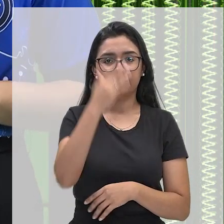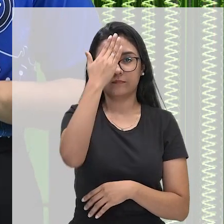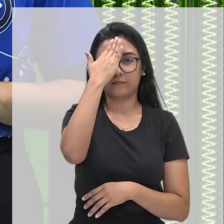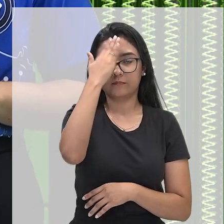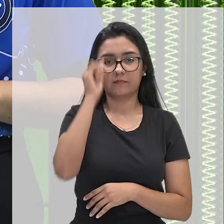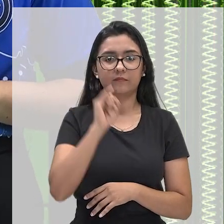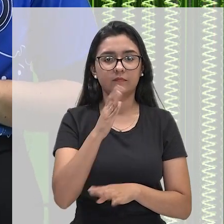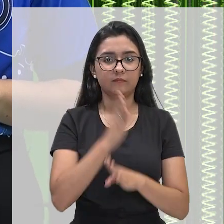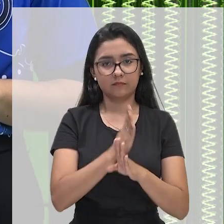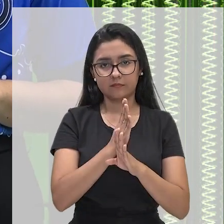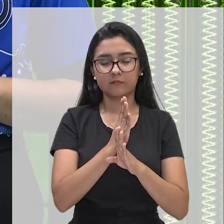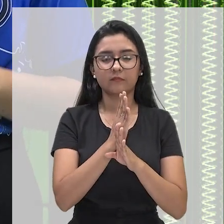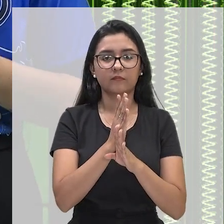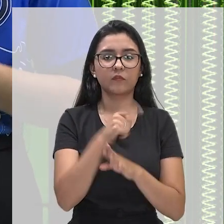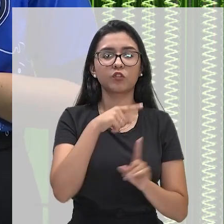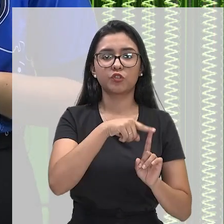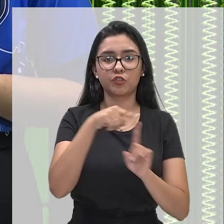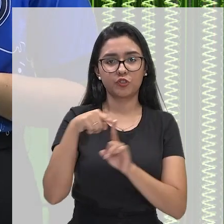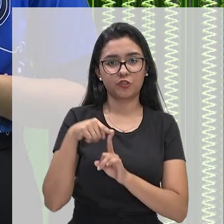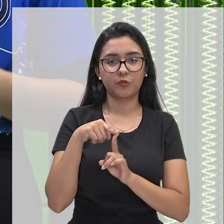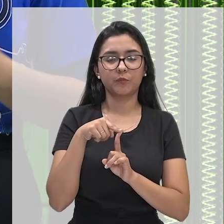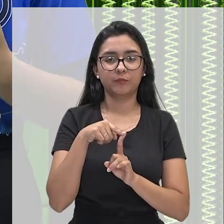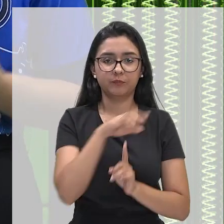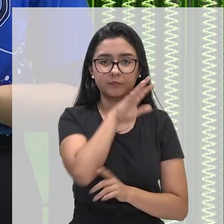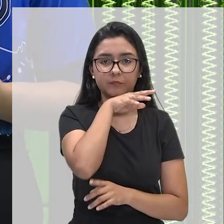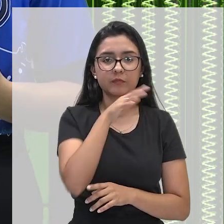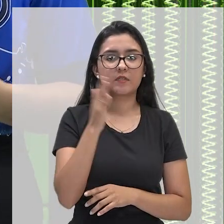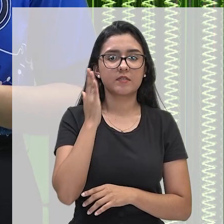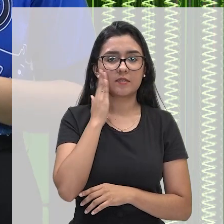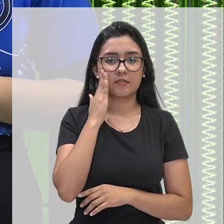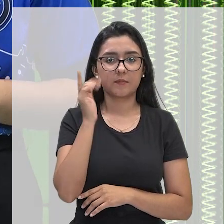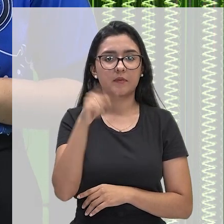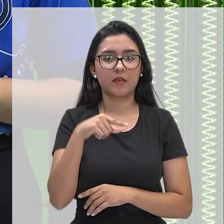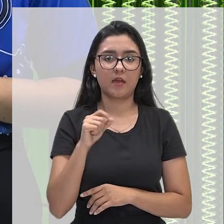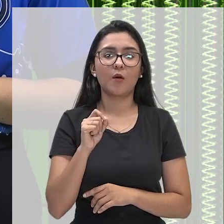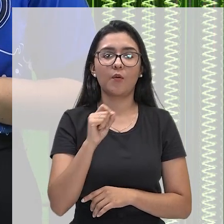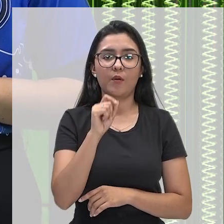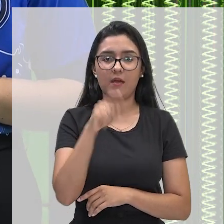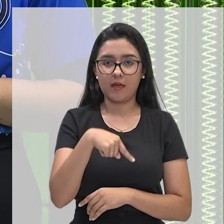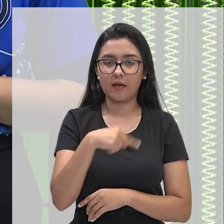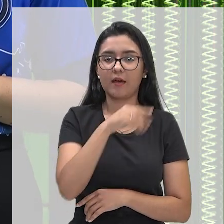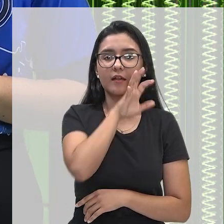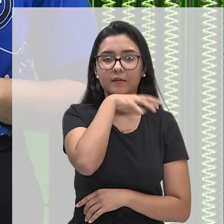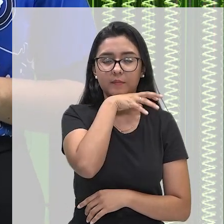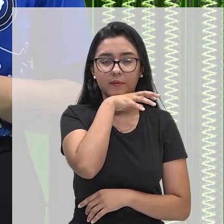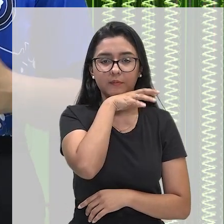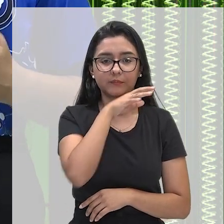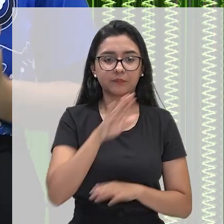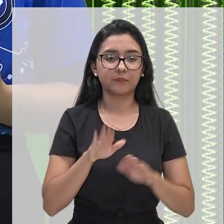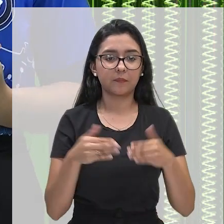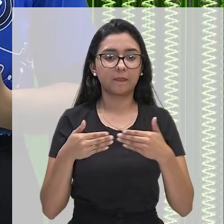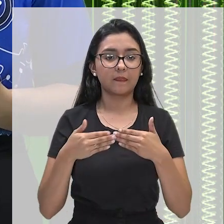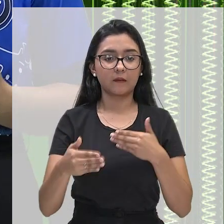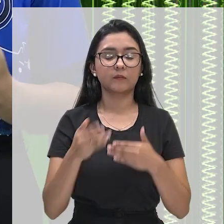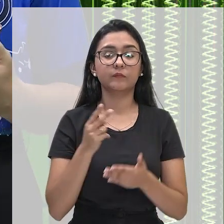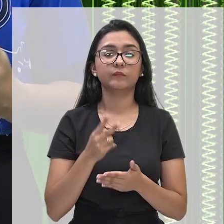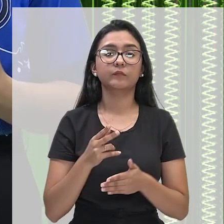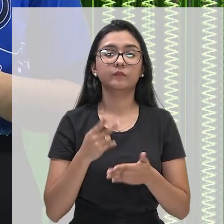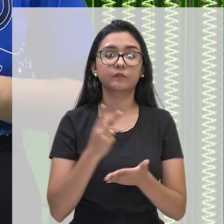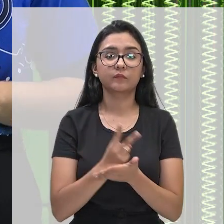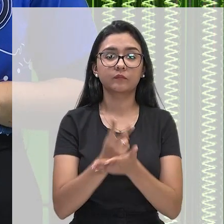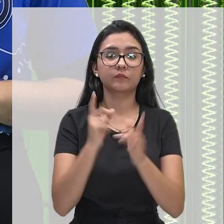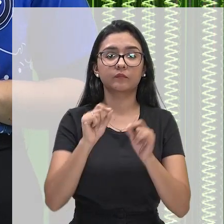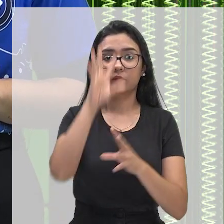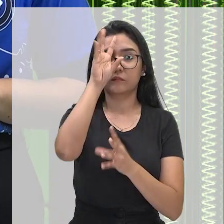né? Se você se deparar com esse tipo de organismo, você sabe que ele é, na verdade, um animal. Bom, então para a gente continuar, vamos